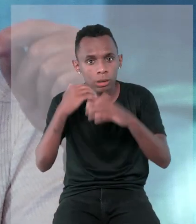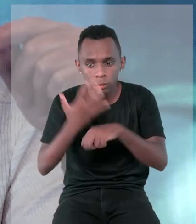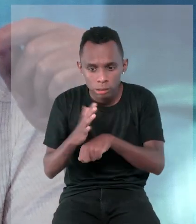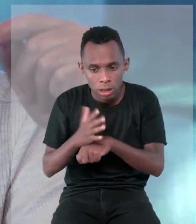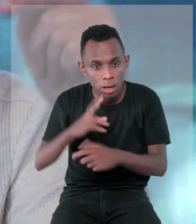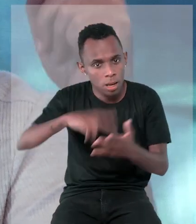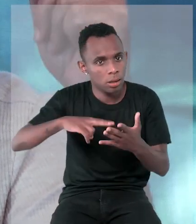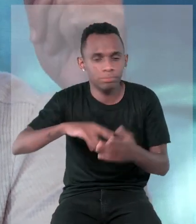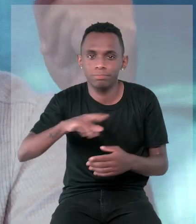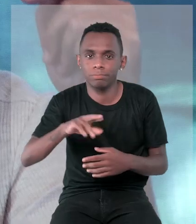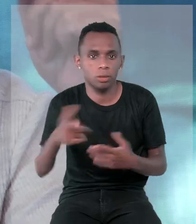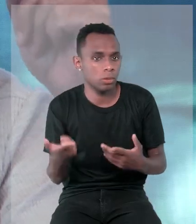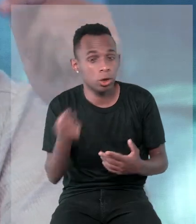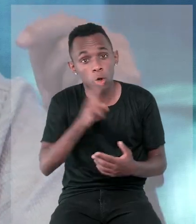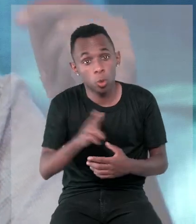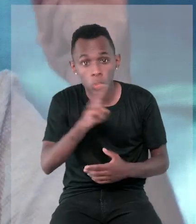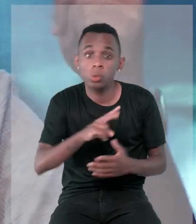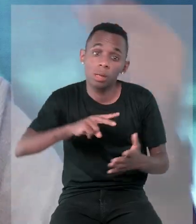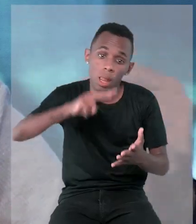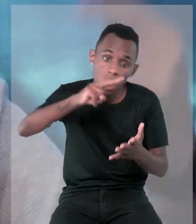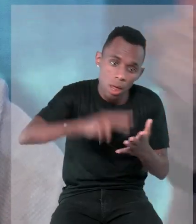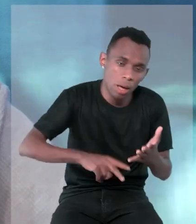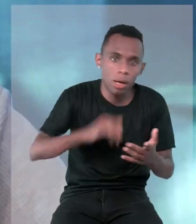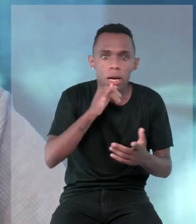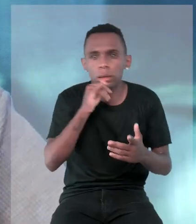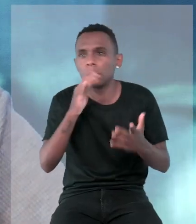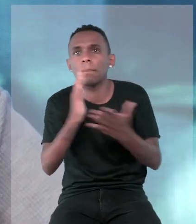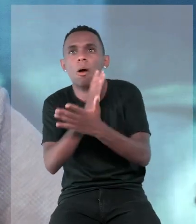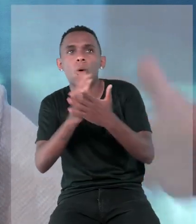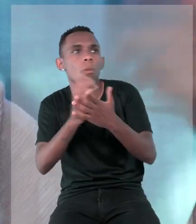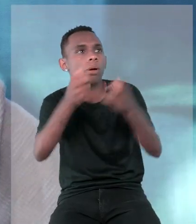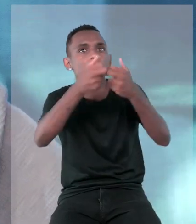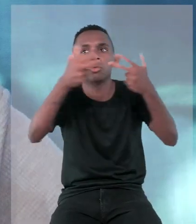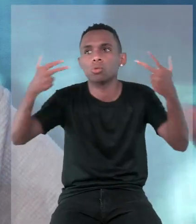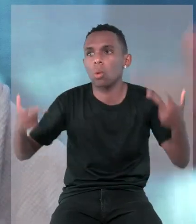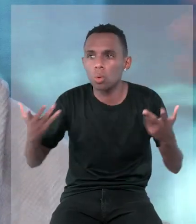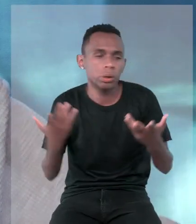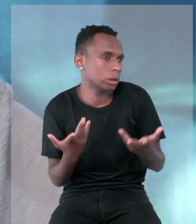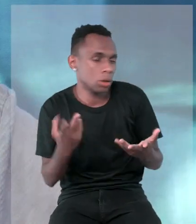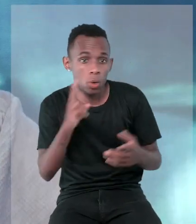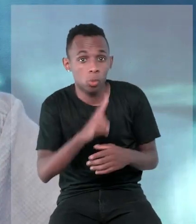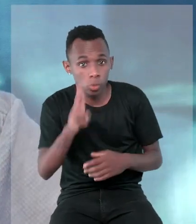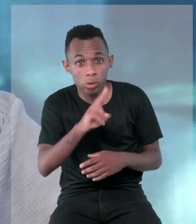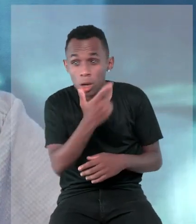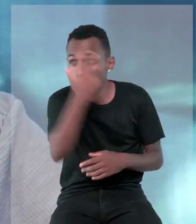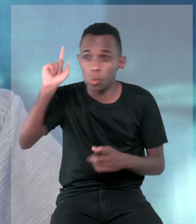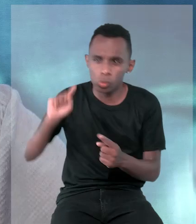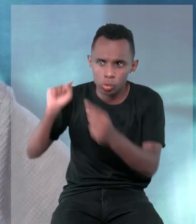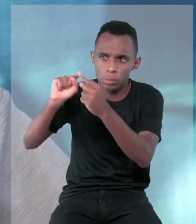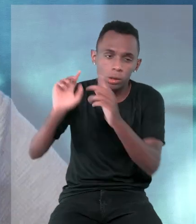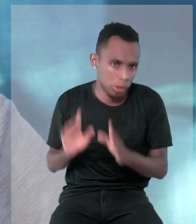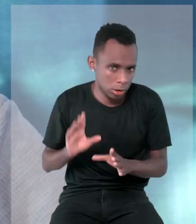para ler. A gente usa para ler estruturas outras que foram utilizadas para outros